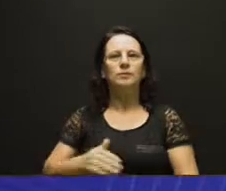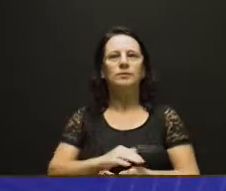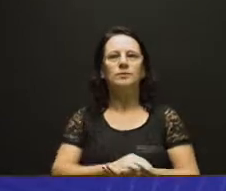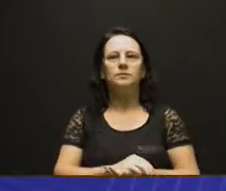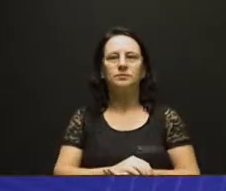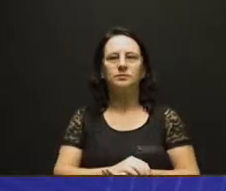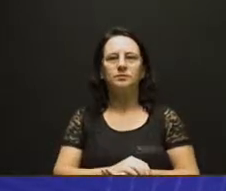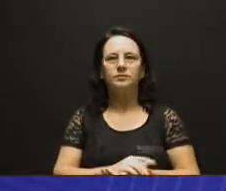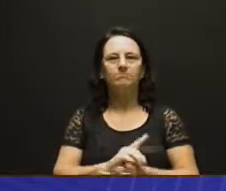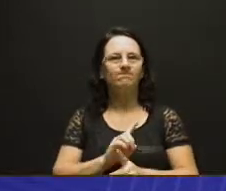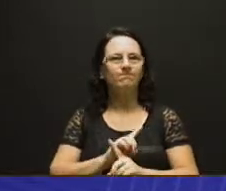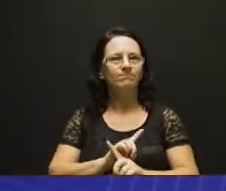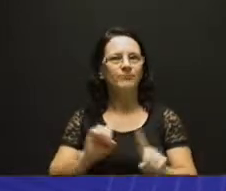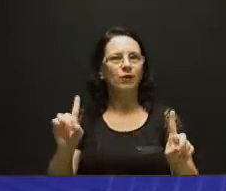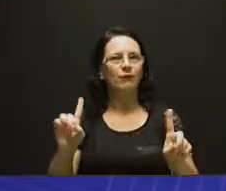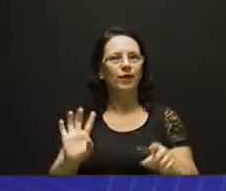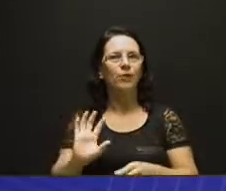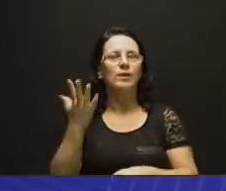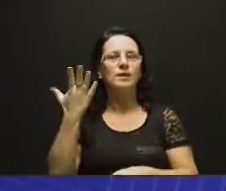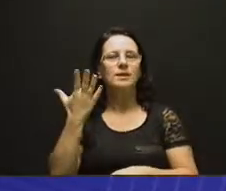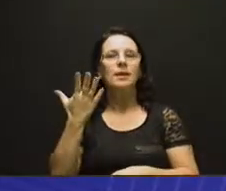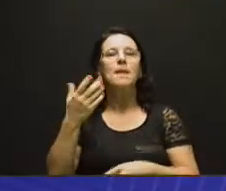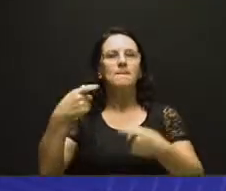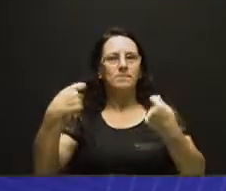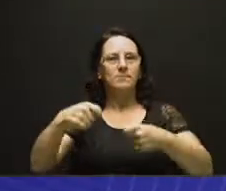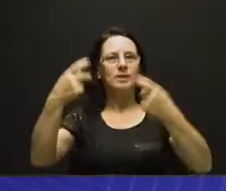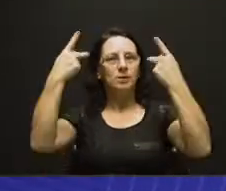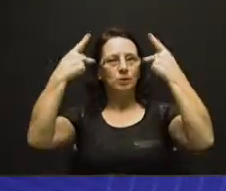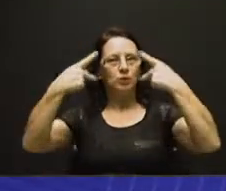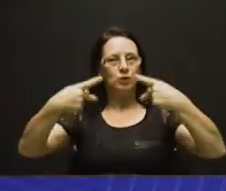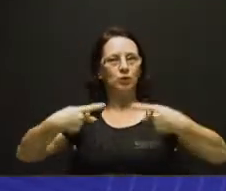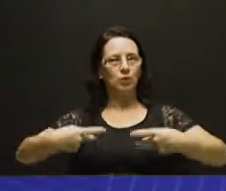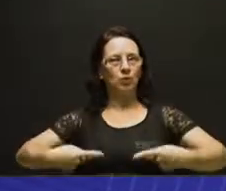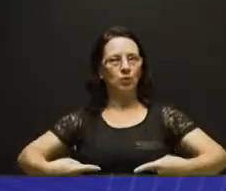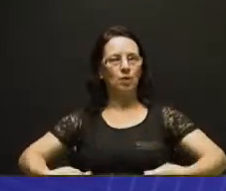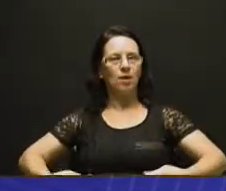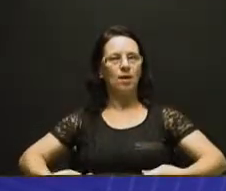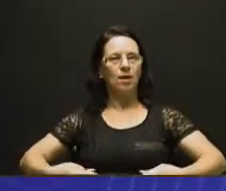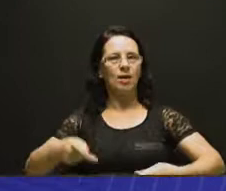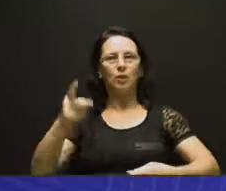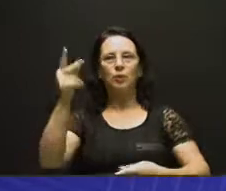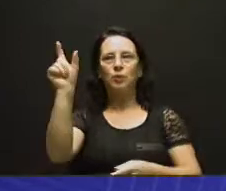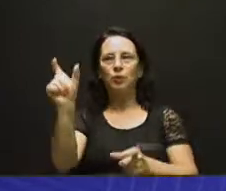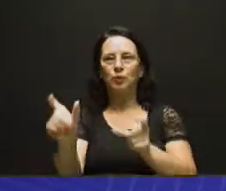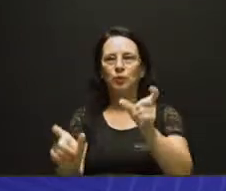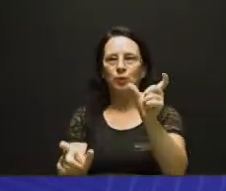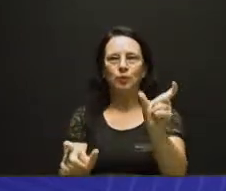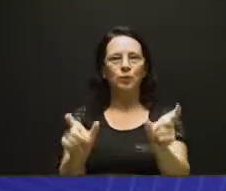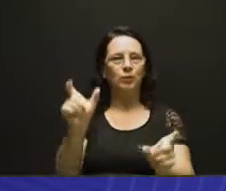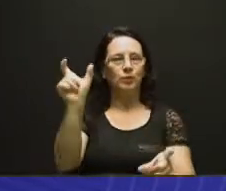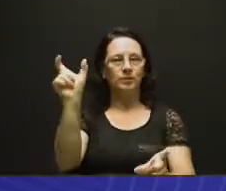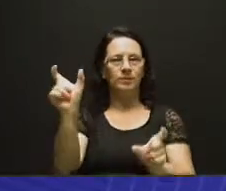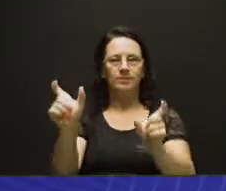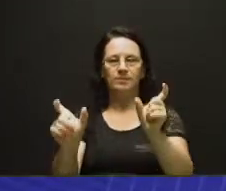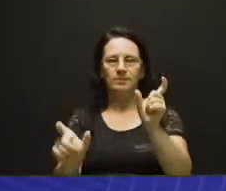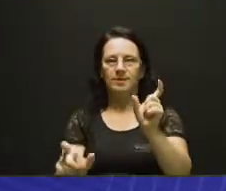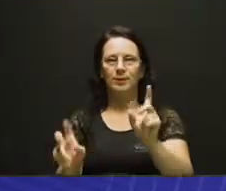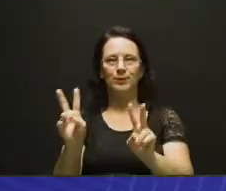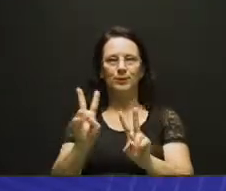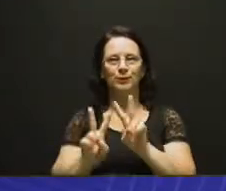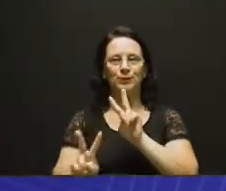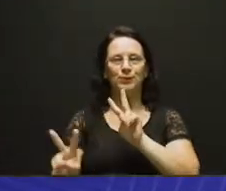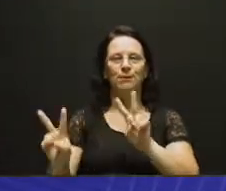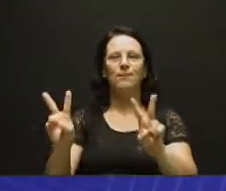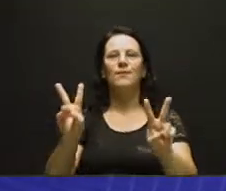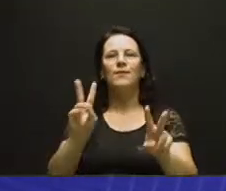não vai acontecer sem organização sem olhar do ser humano só estamos lidando com